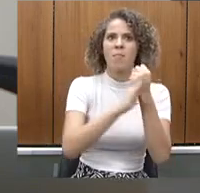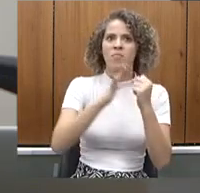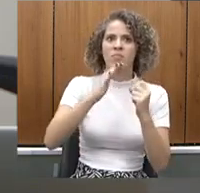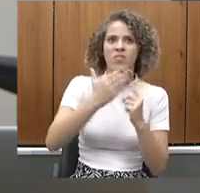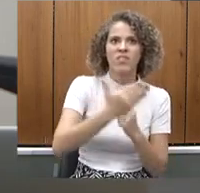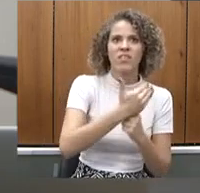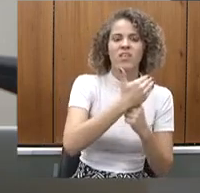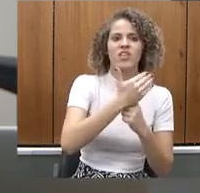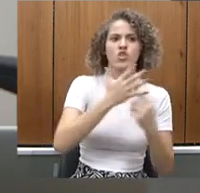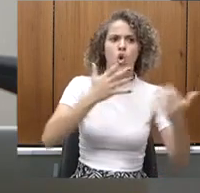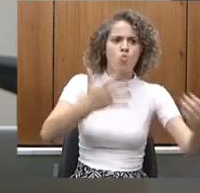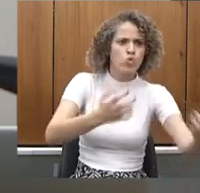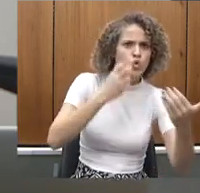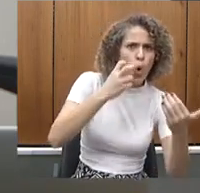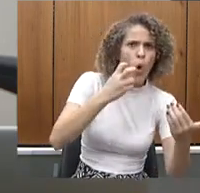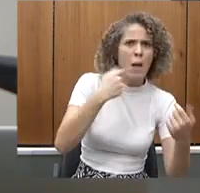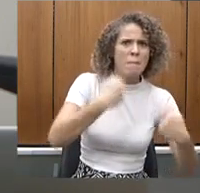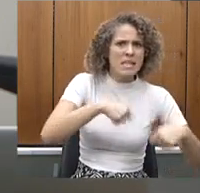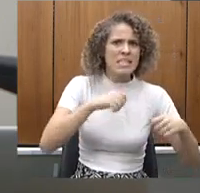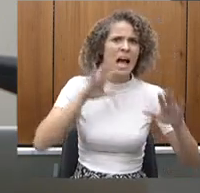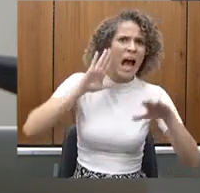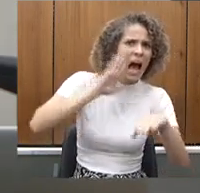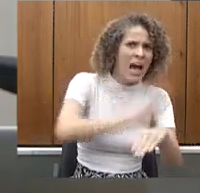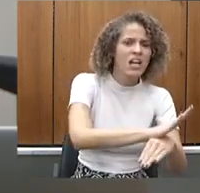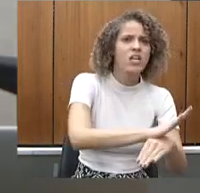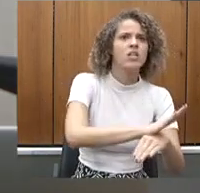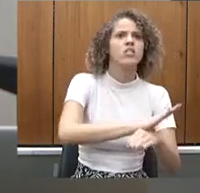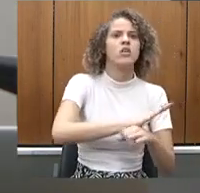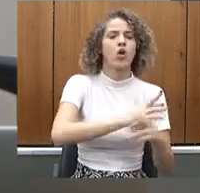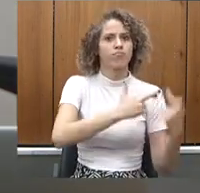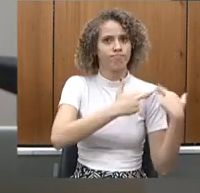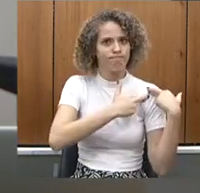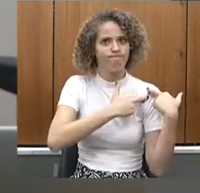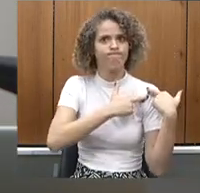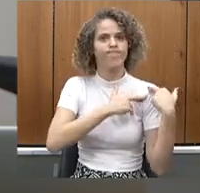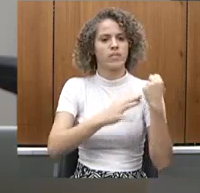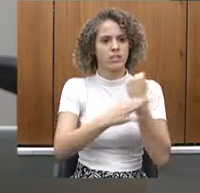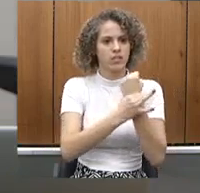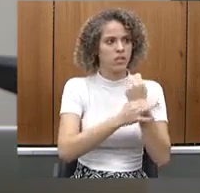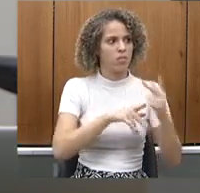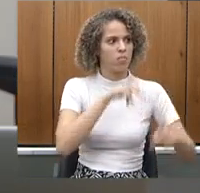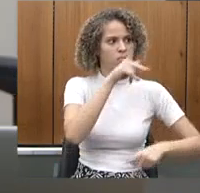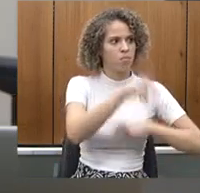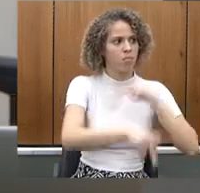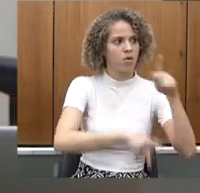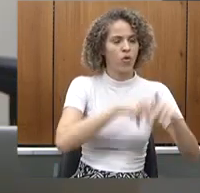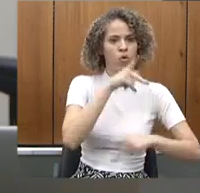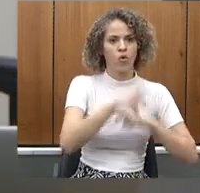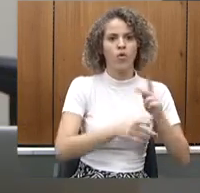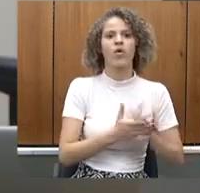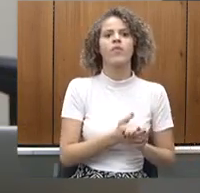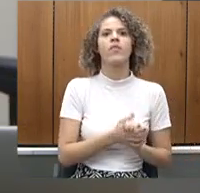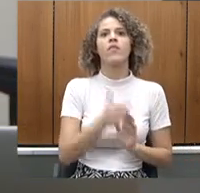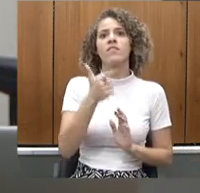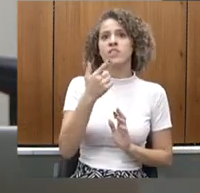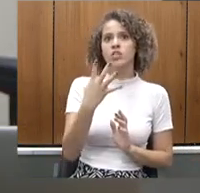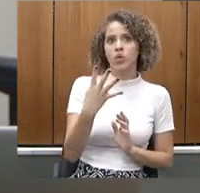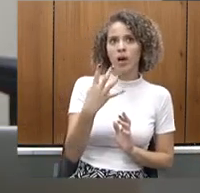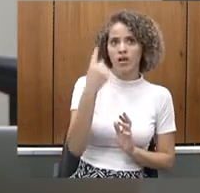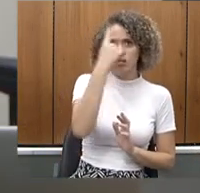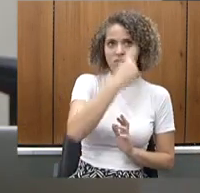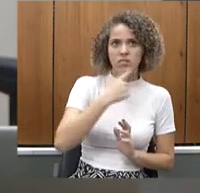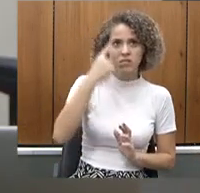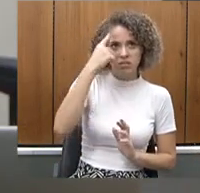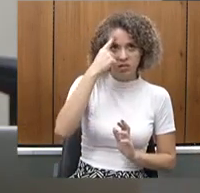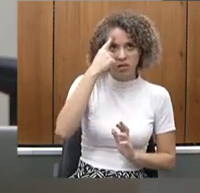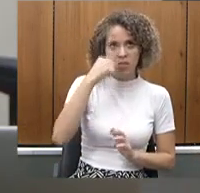socorrer zelar pela segurança 24 horas por dia 853